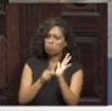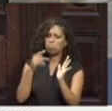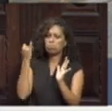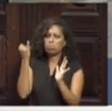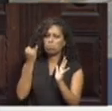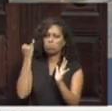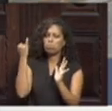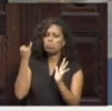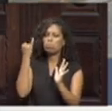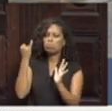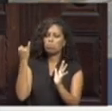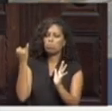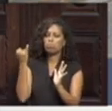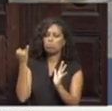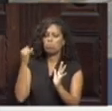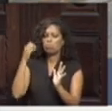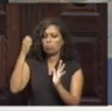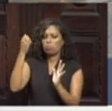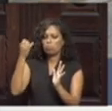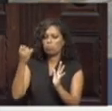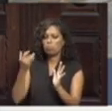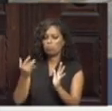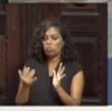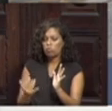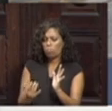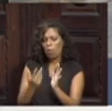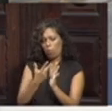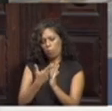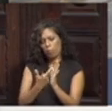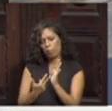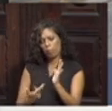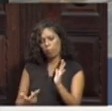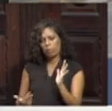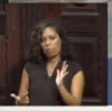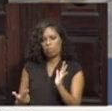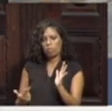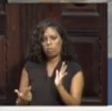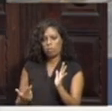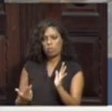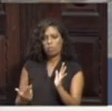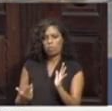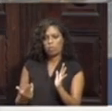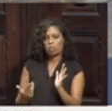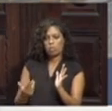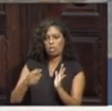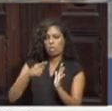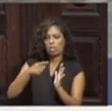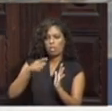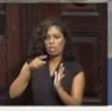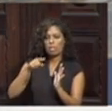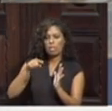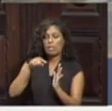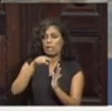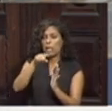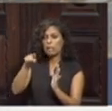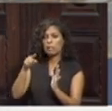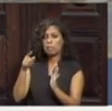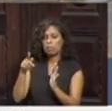da oposição, enfim, e apresentamos esse projeto de lei. De forma inacreditável, esse projeto até hoje não foi